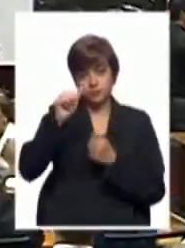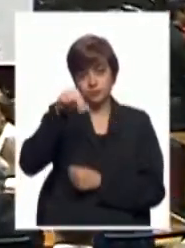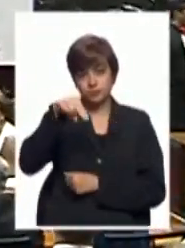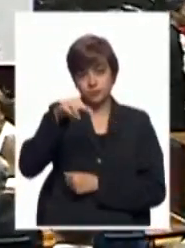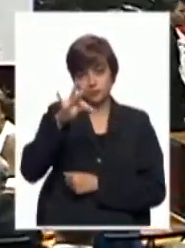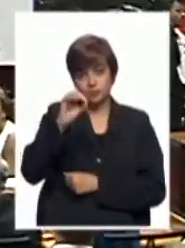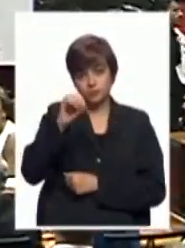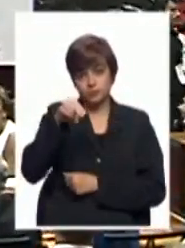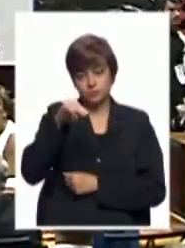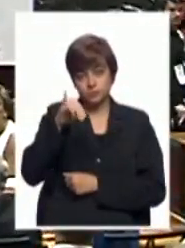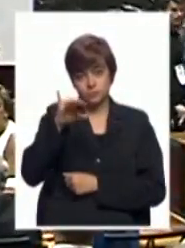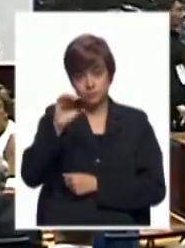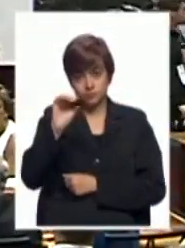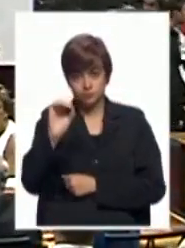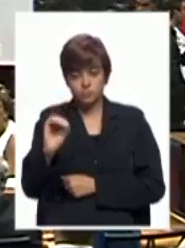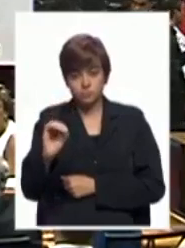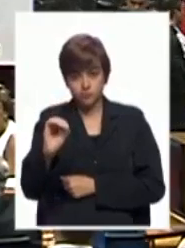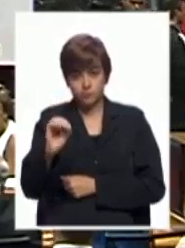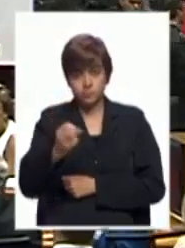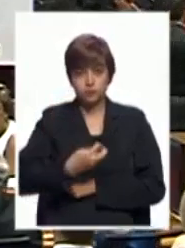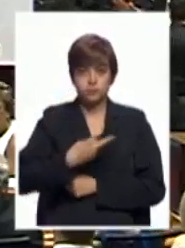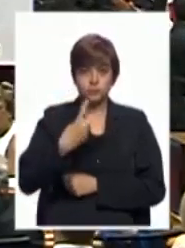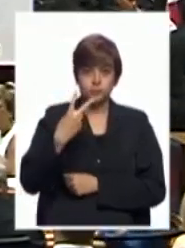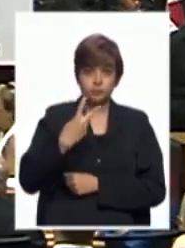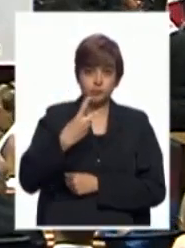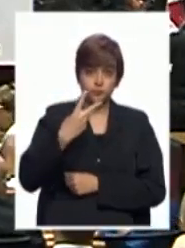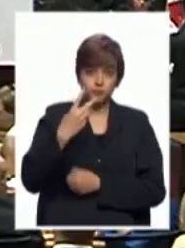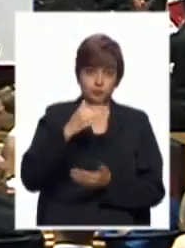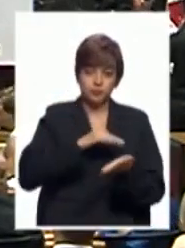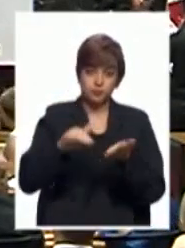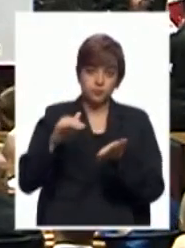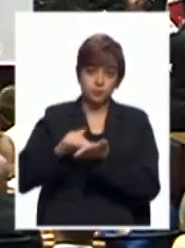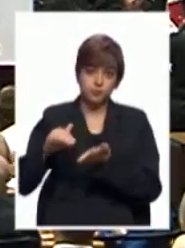Carlos Arantes, do PSDB,